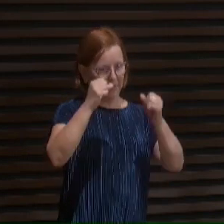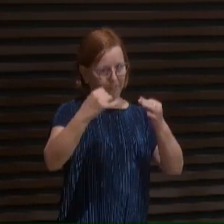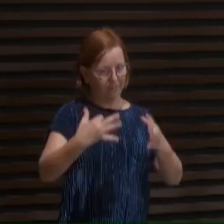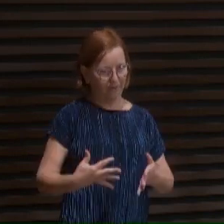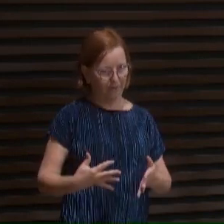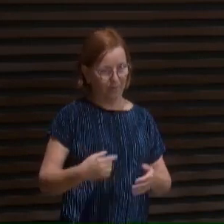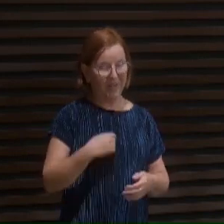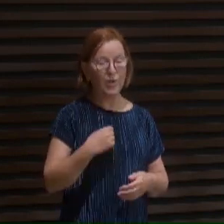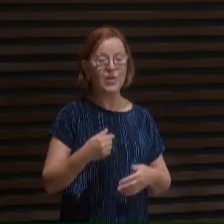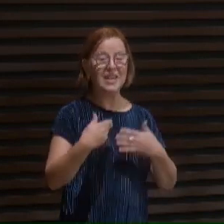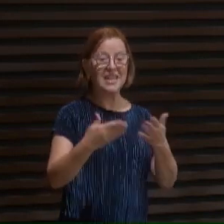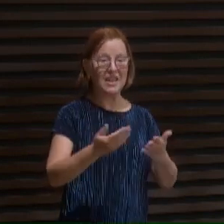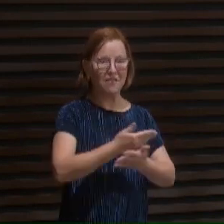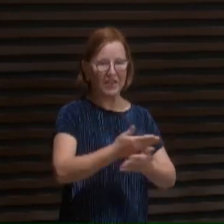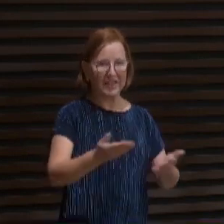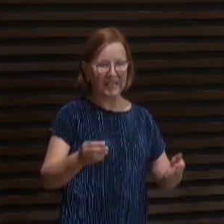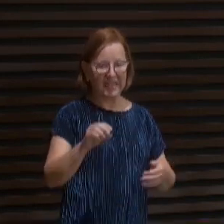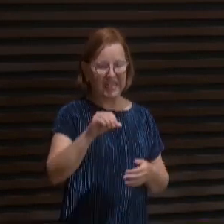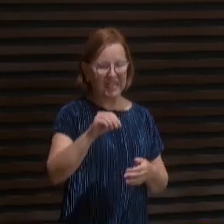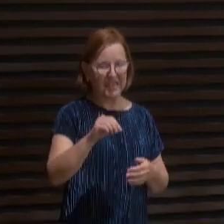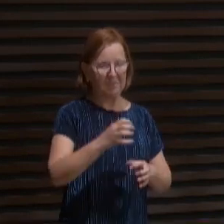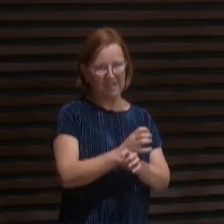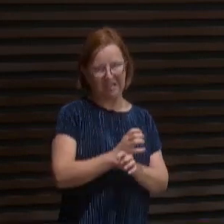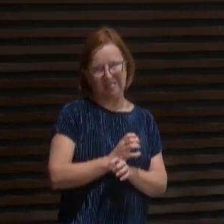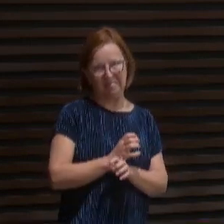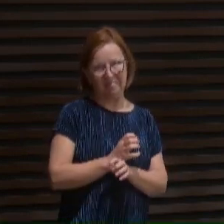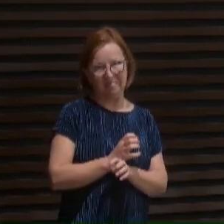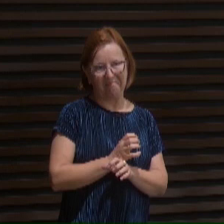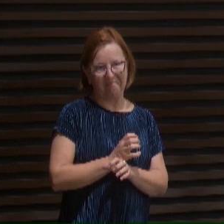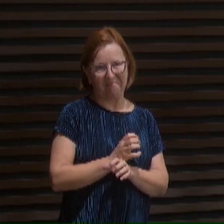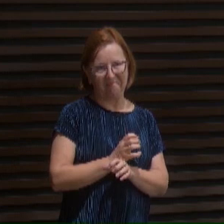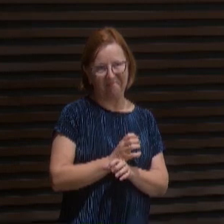para vocês sementes estéreis.